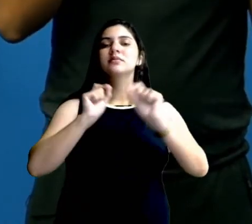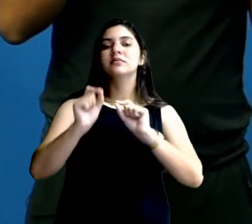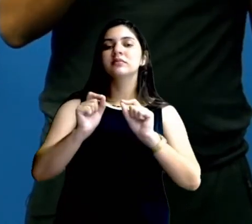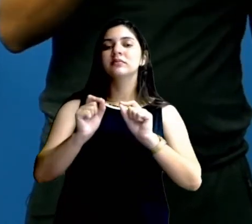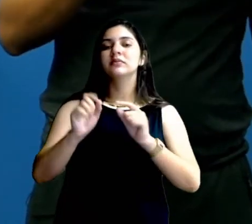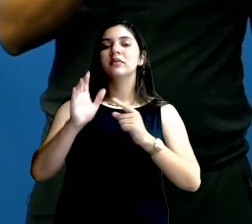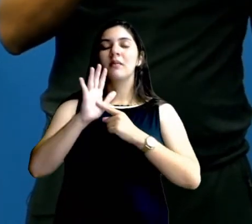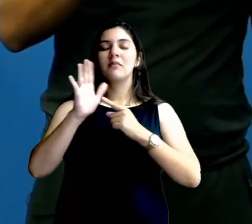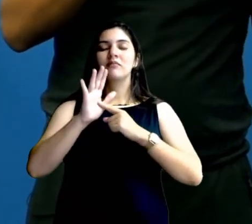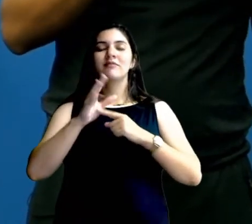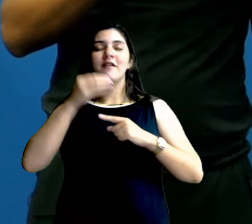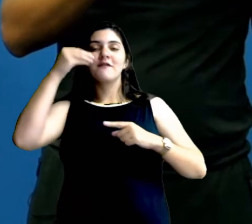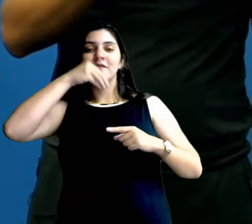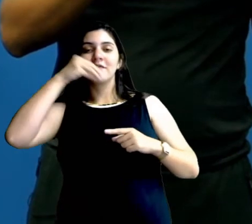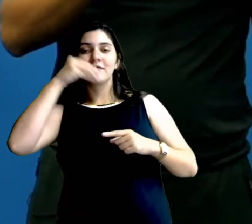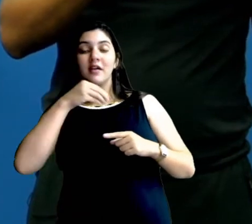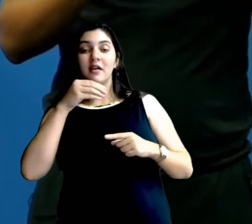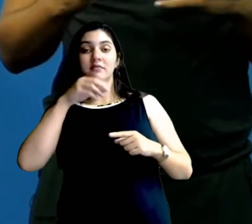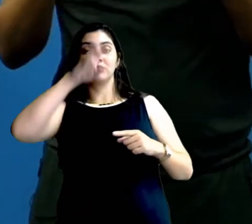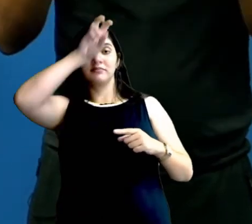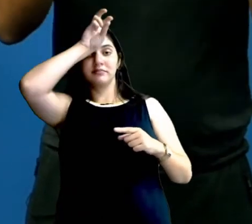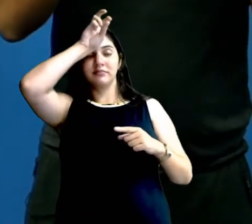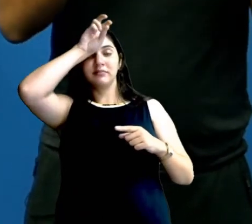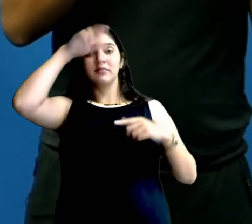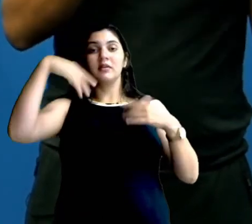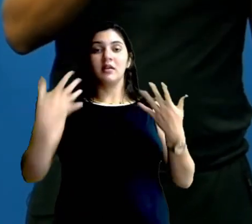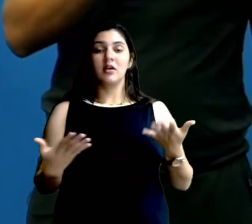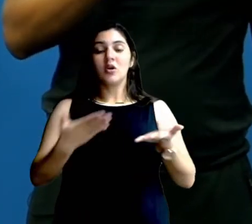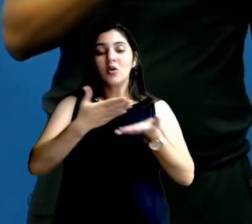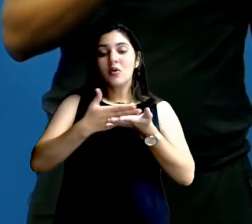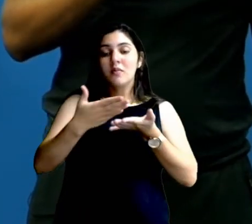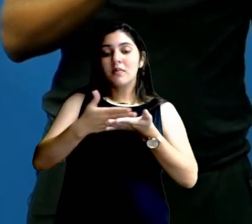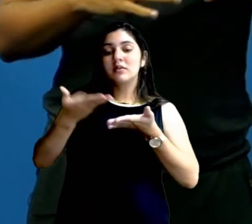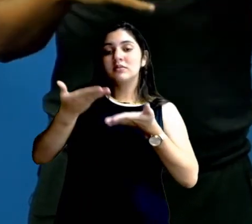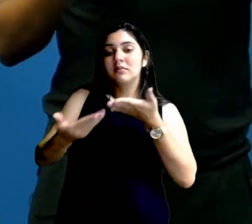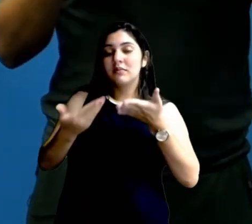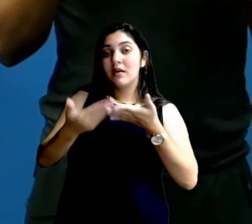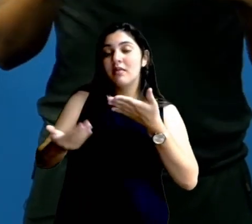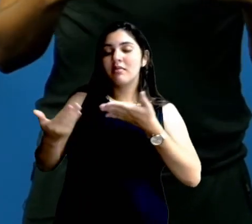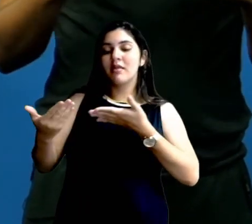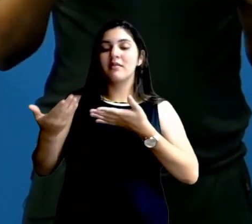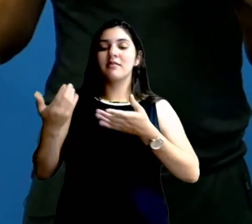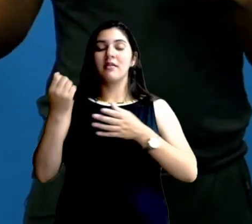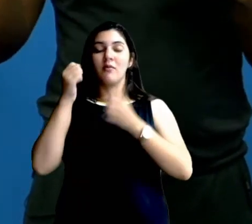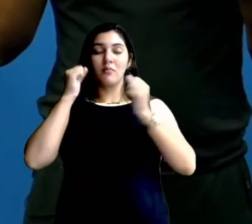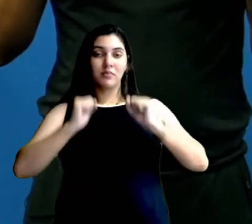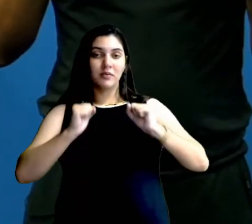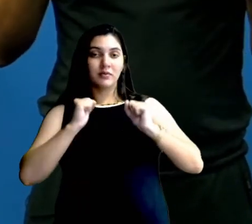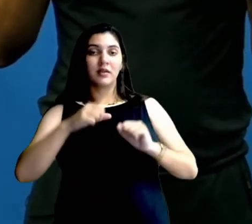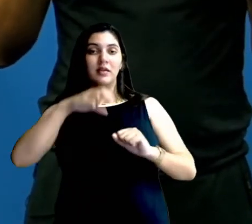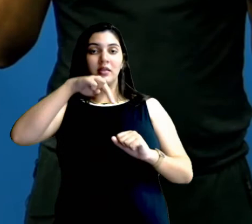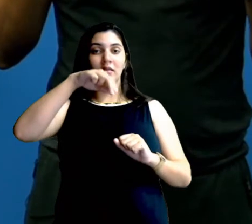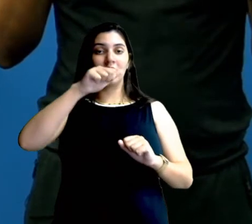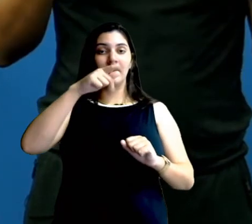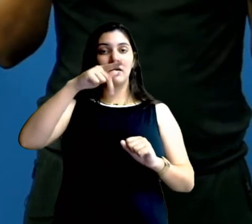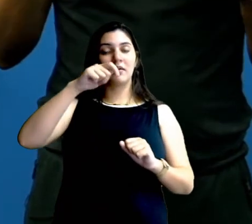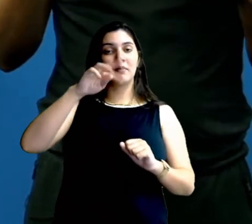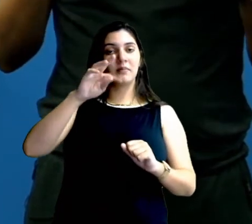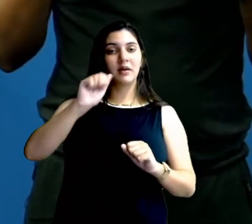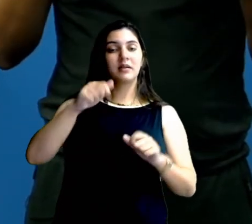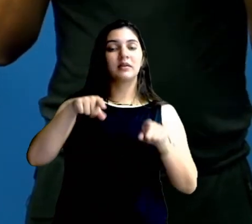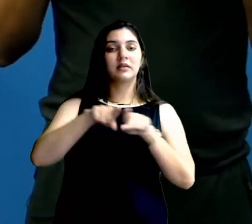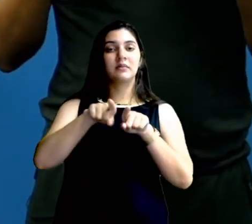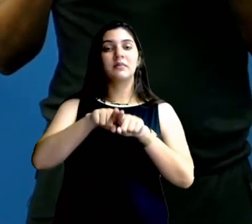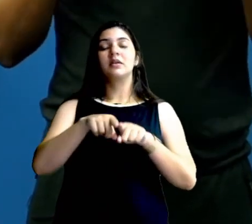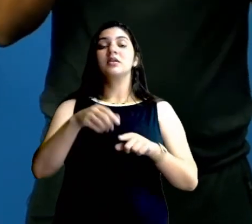extinguir vai ficando enfraquecido sobre os egípcios né então eles começam a perder esse domínio na pata também em seis no